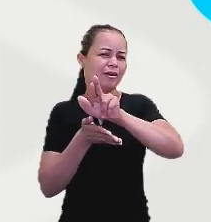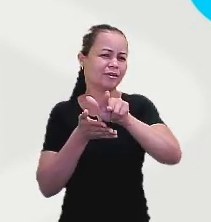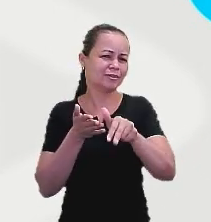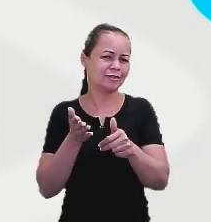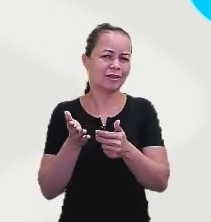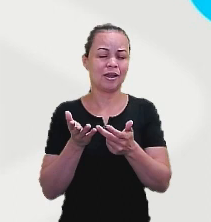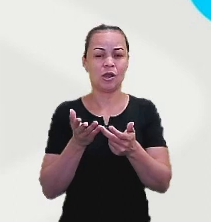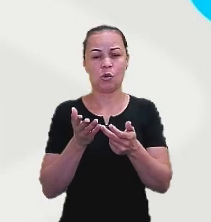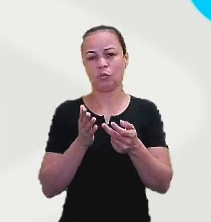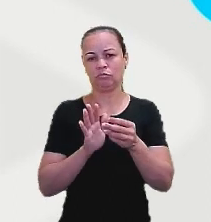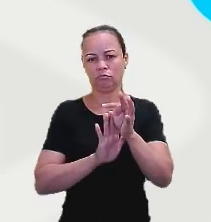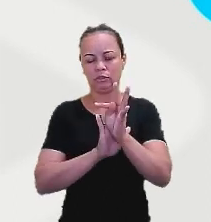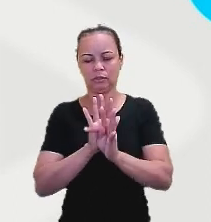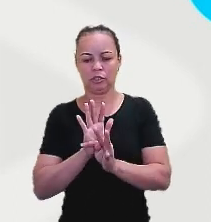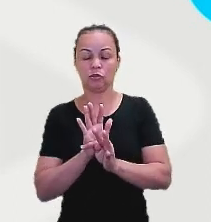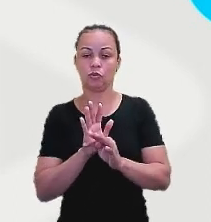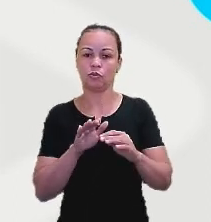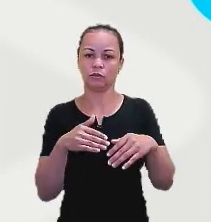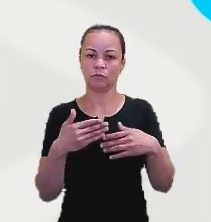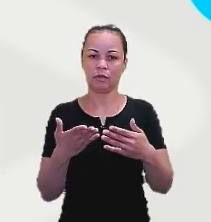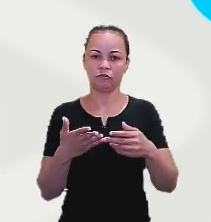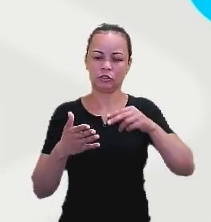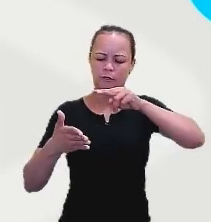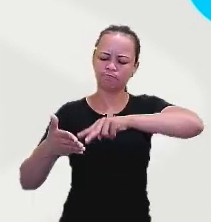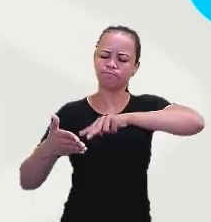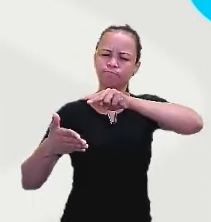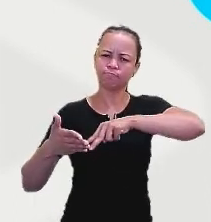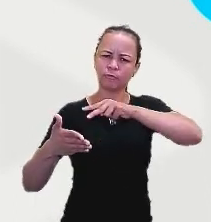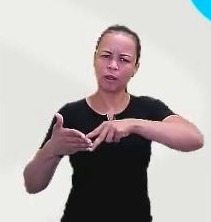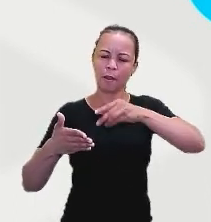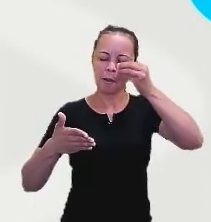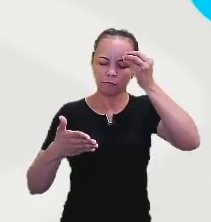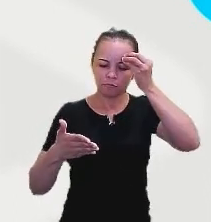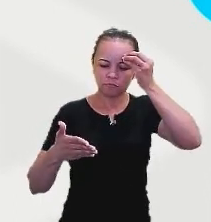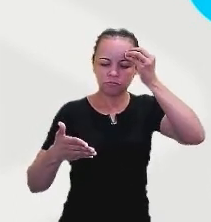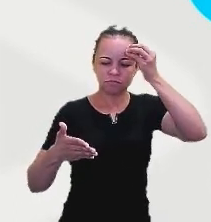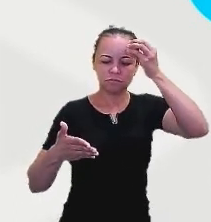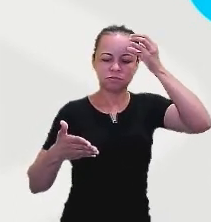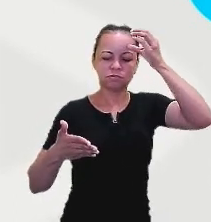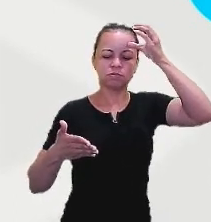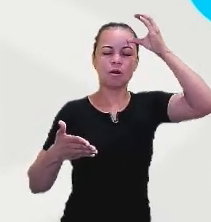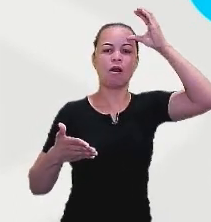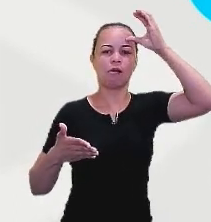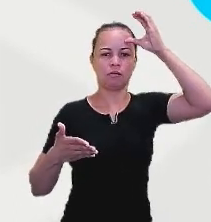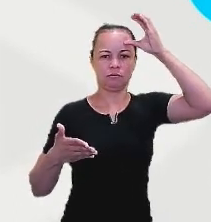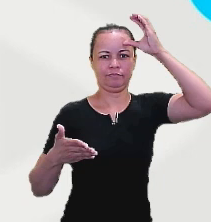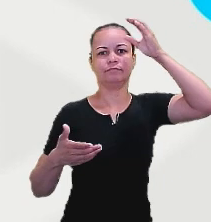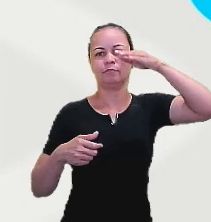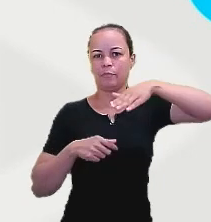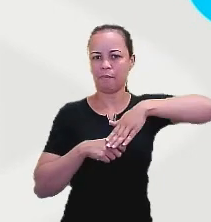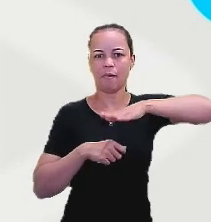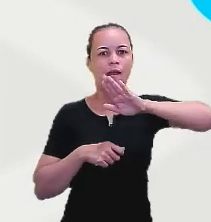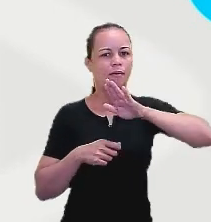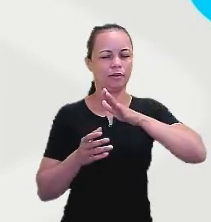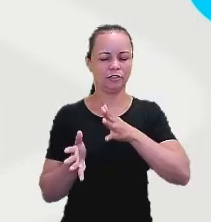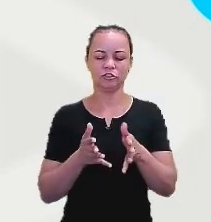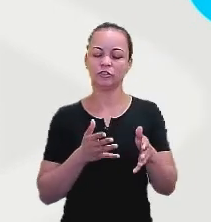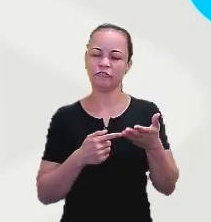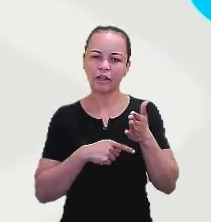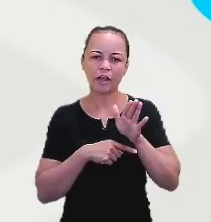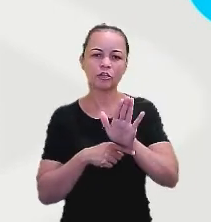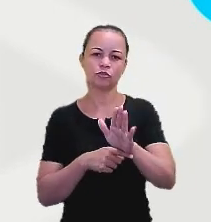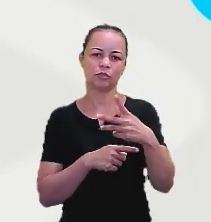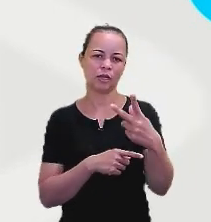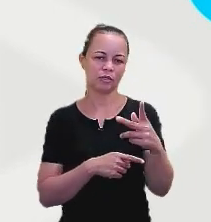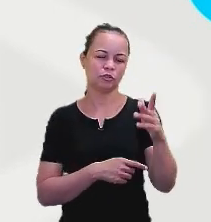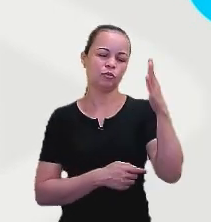diversos, porque quanto mais você lê, mais você vai ter conhecimento também de mundo, e isso vai ajudar muito na